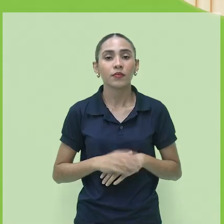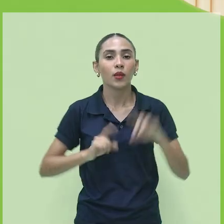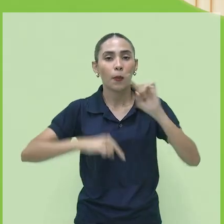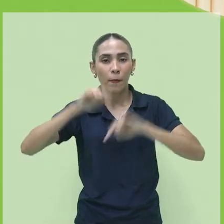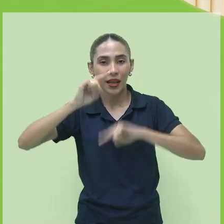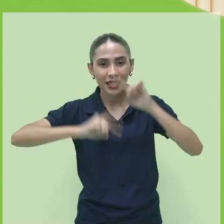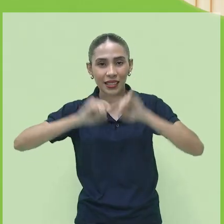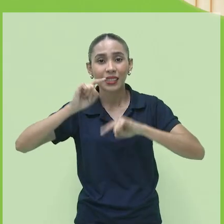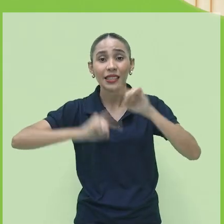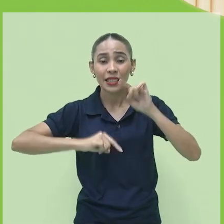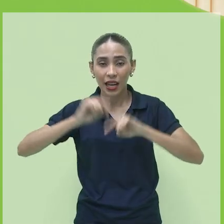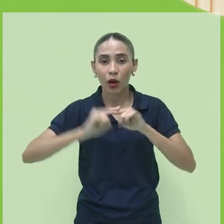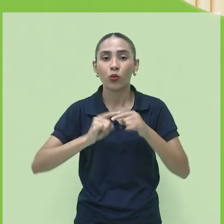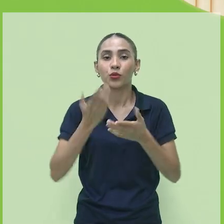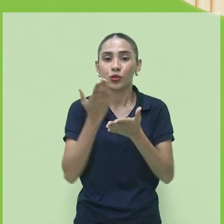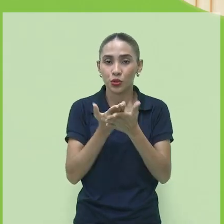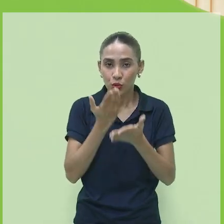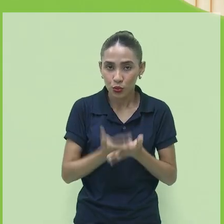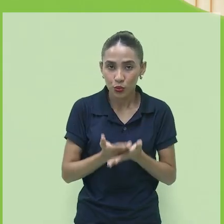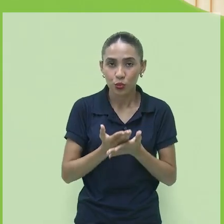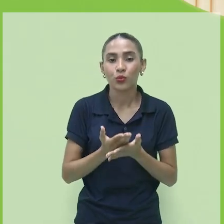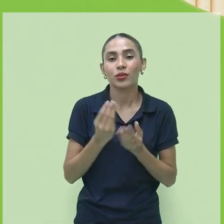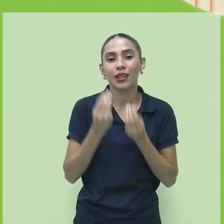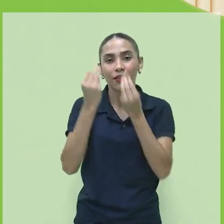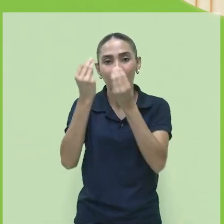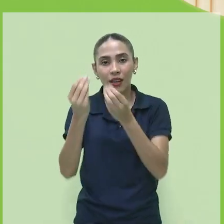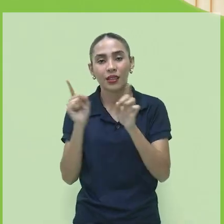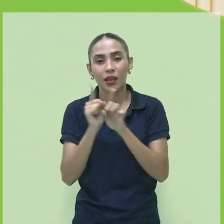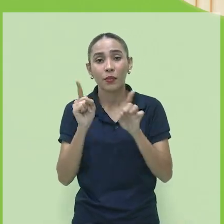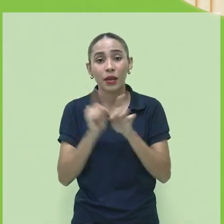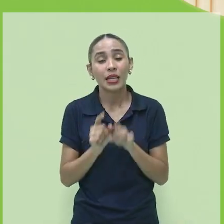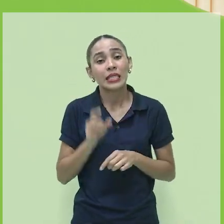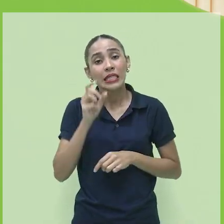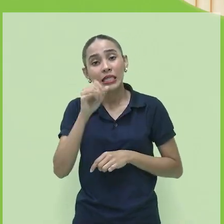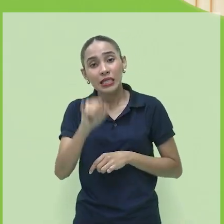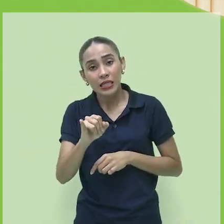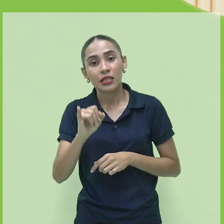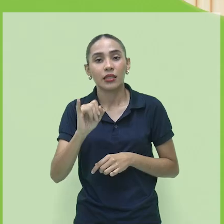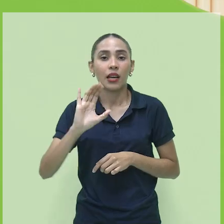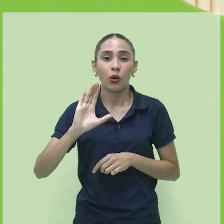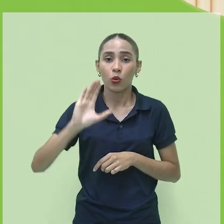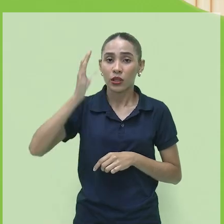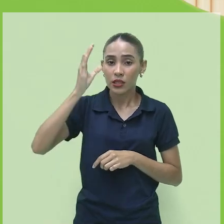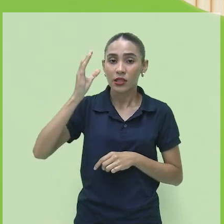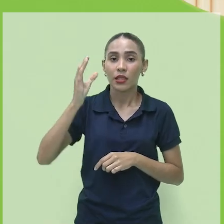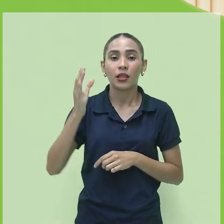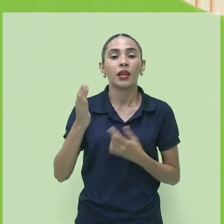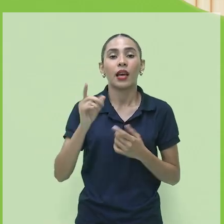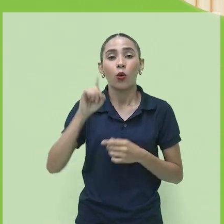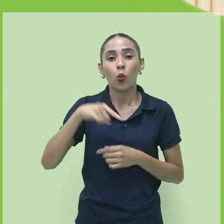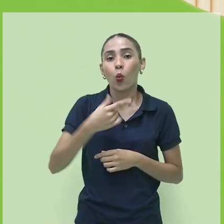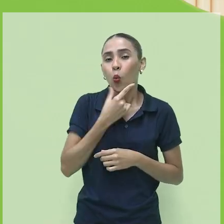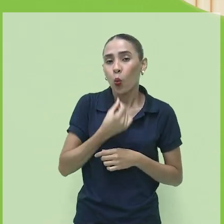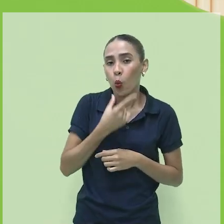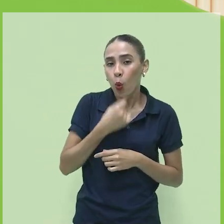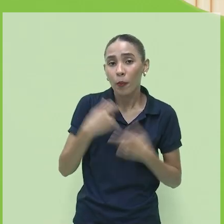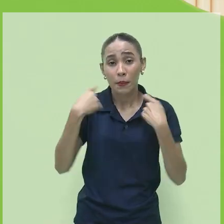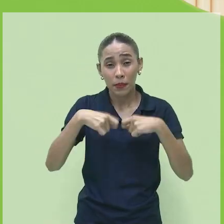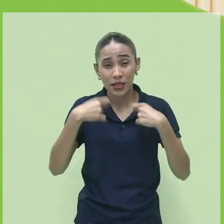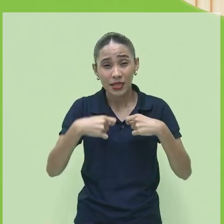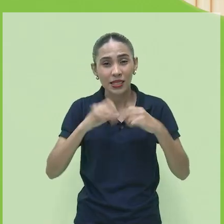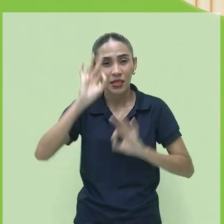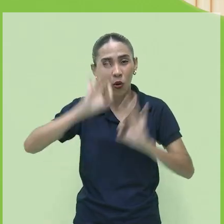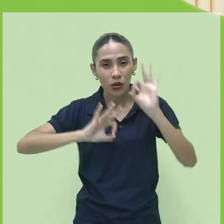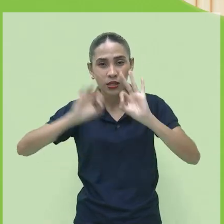levando um equipamento para estudo, tá? O próximo passo, se algum dia isso acontecer, o homem ia até lá, mas precisa